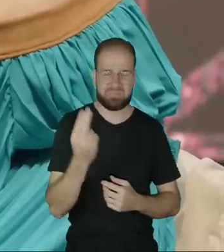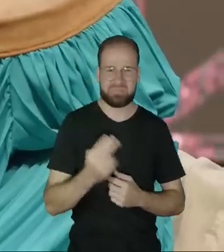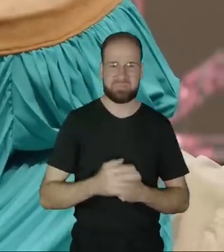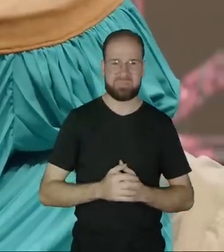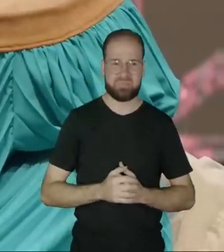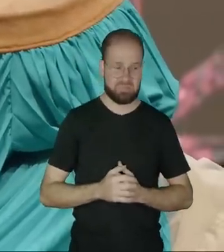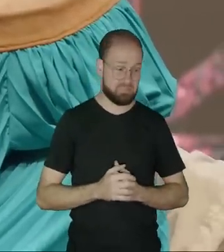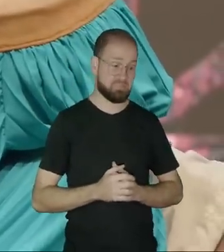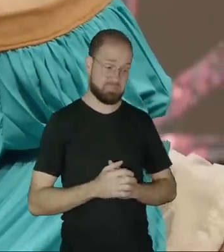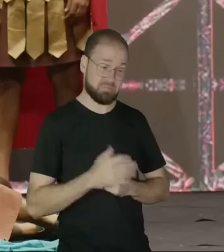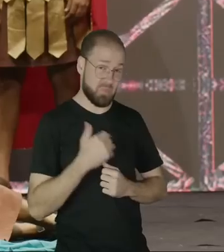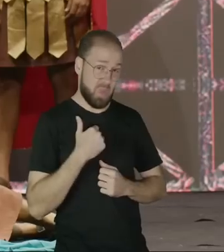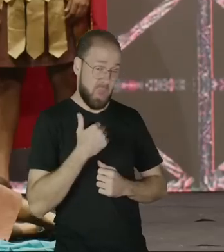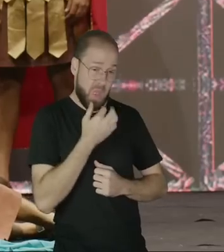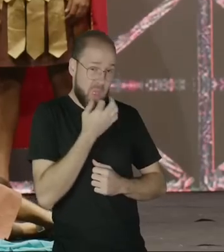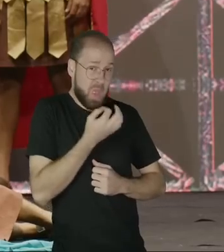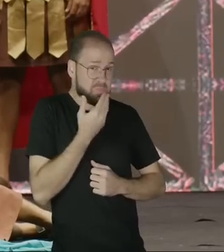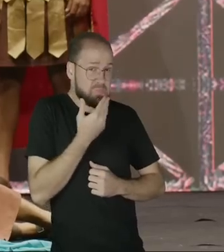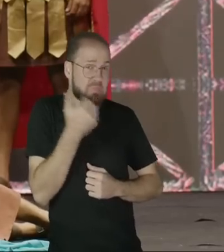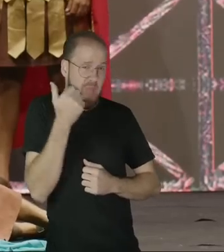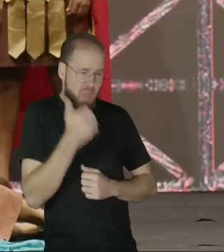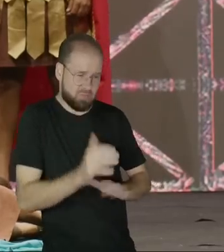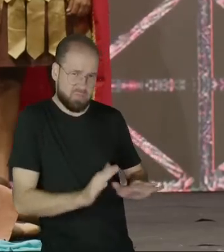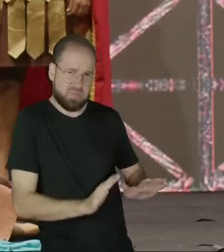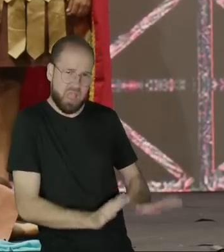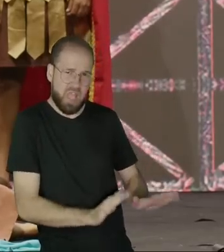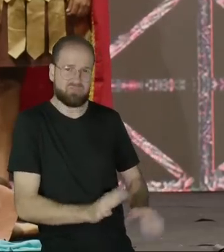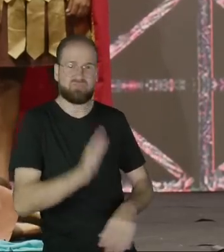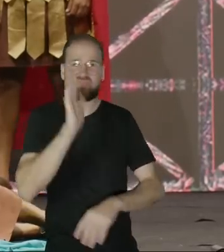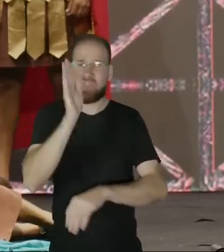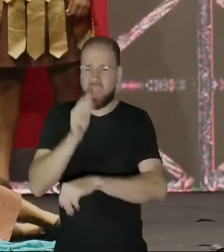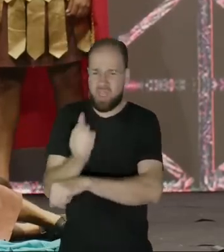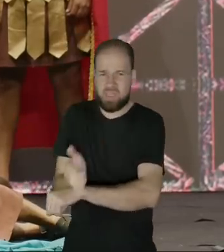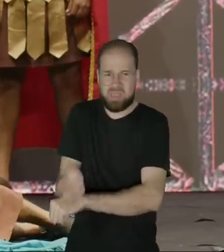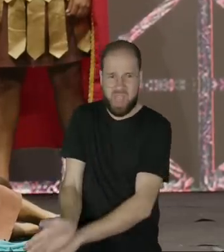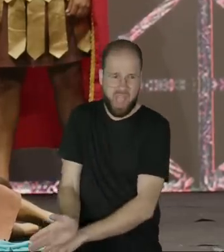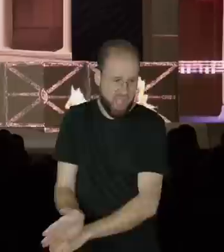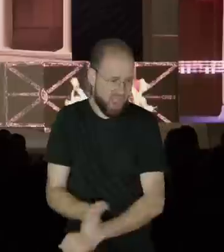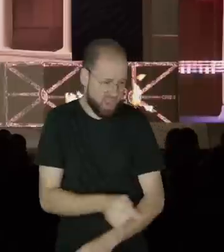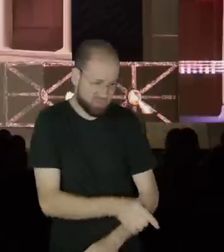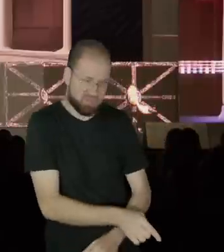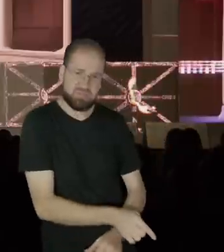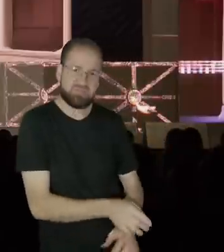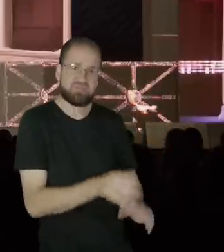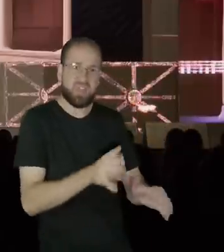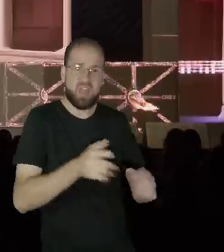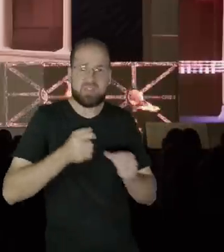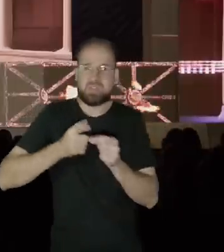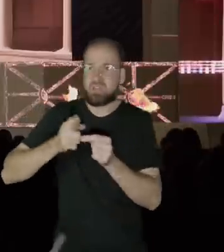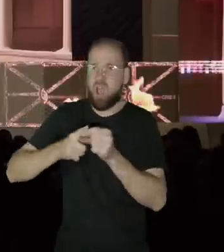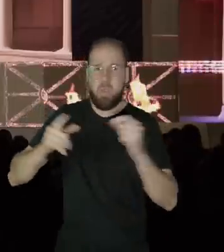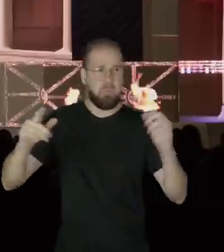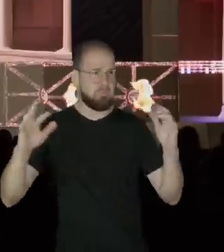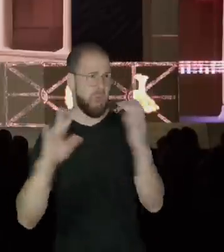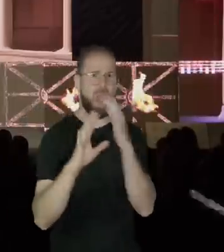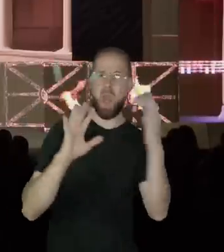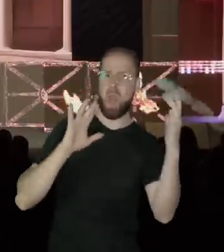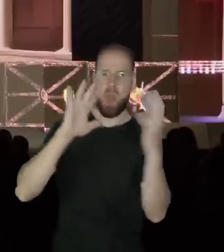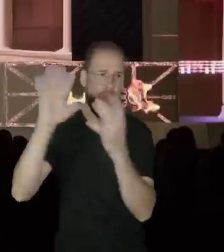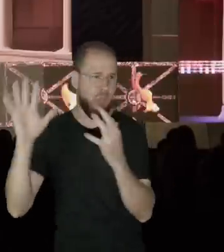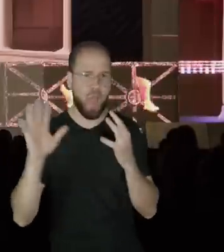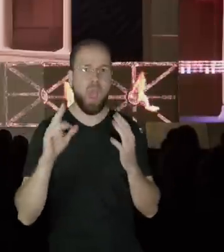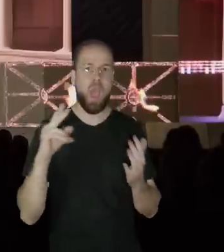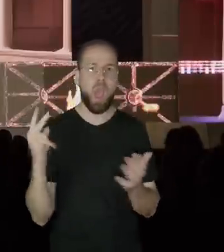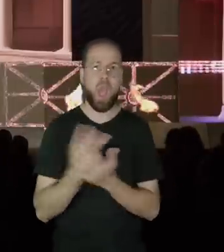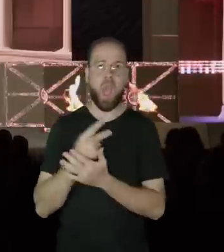Acho mais prudente deixá-lo aqui. Já está tarde e a cidade está muito agitada devido aos acontecimentos